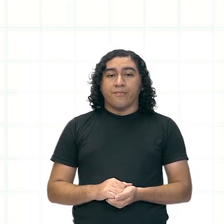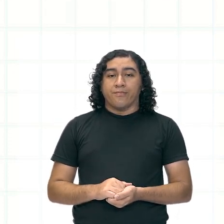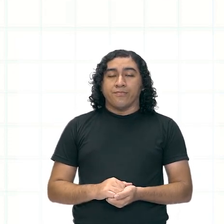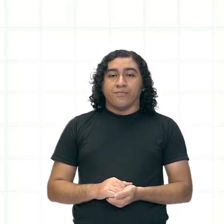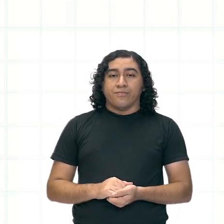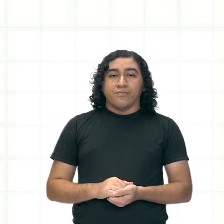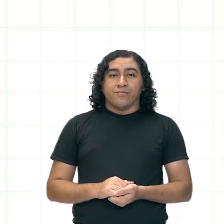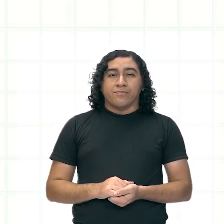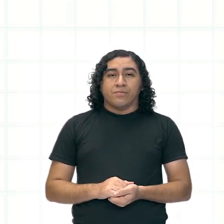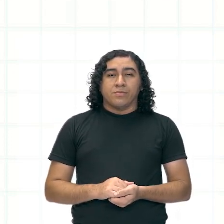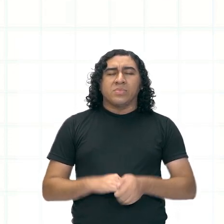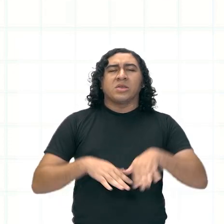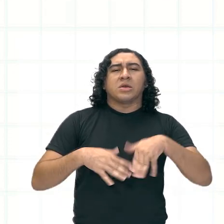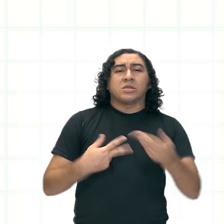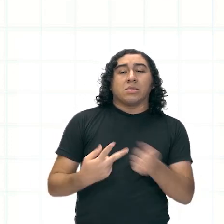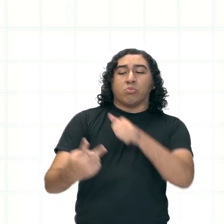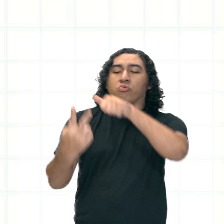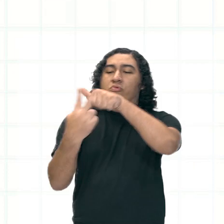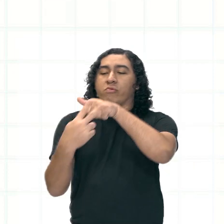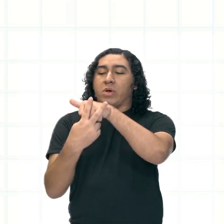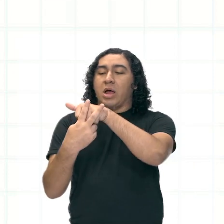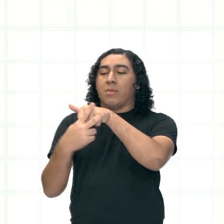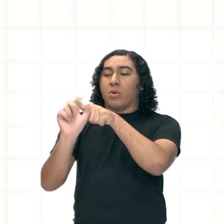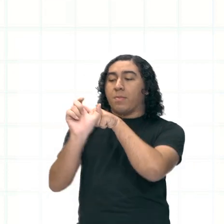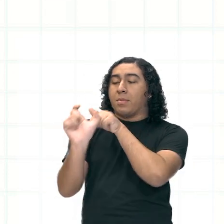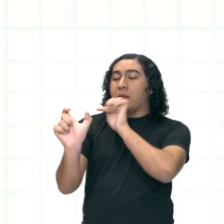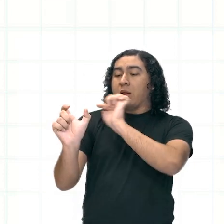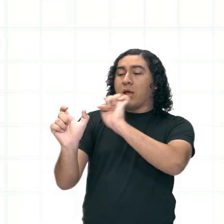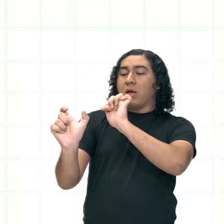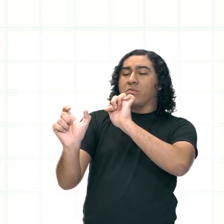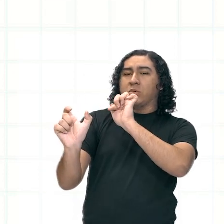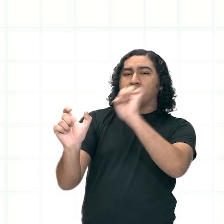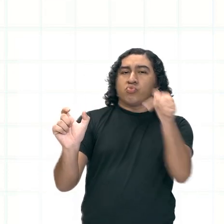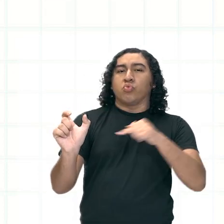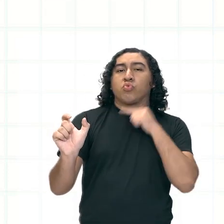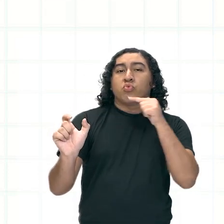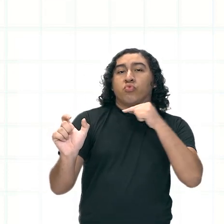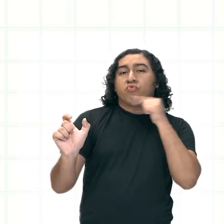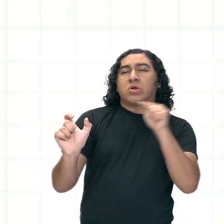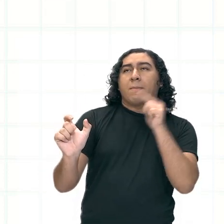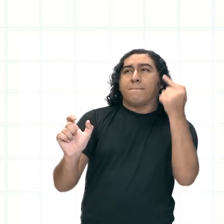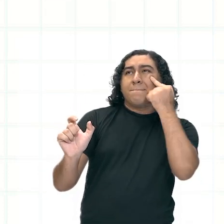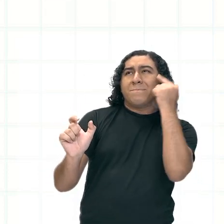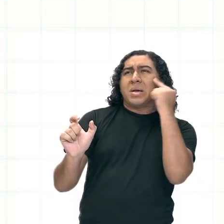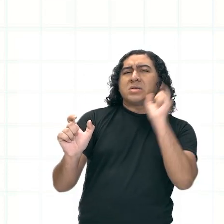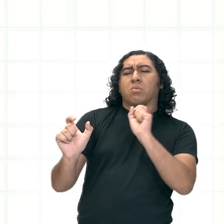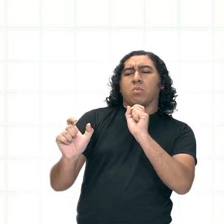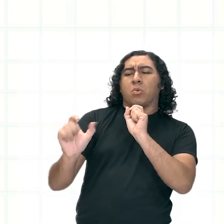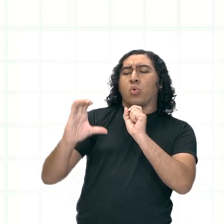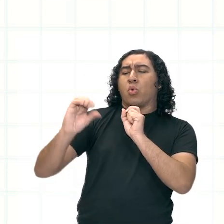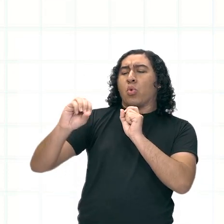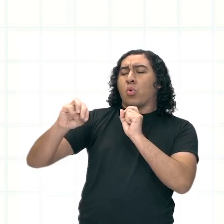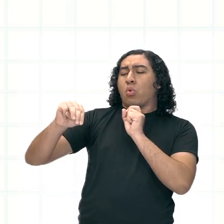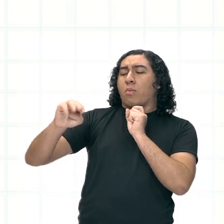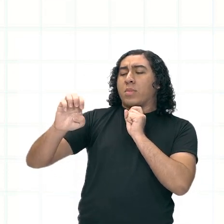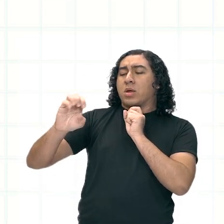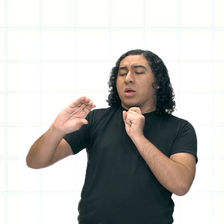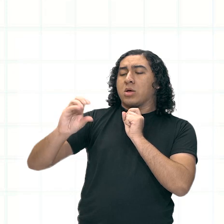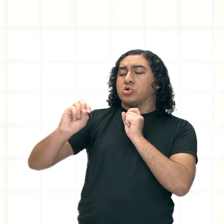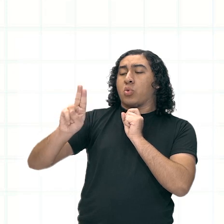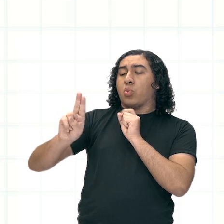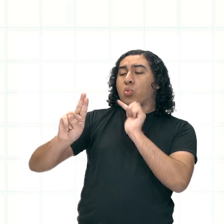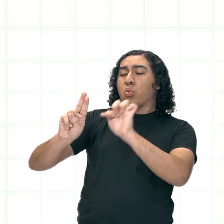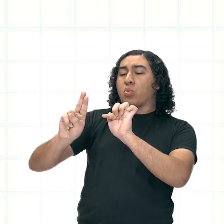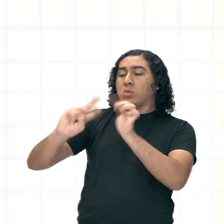identifica o sujeito fazendo uma pergunta ao verbo, certo? Você questiona, o que começou? Então,